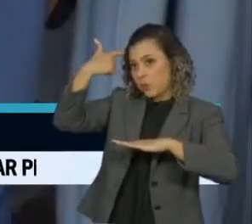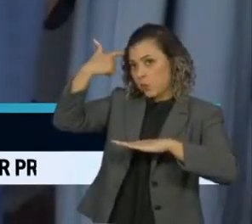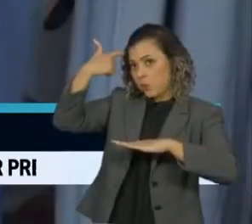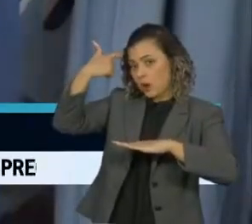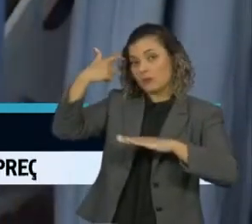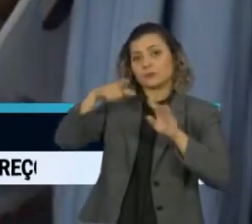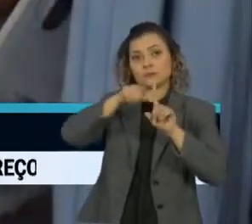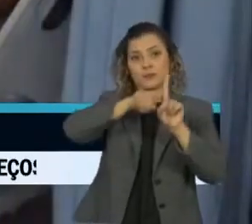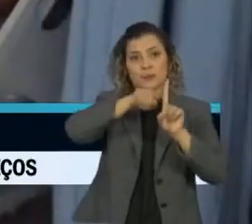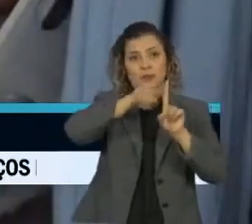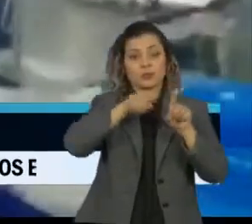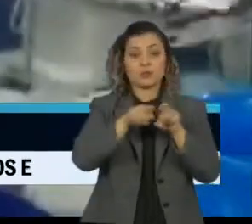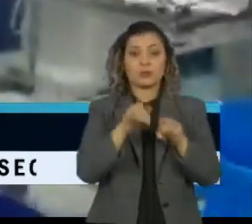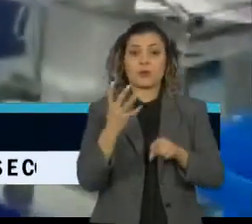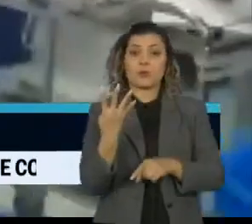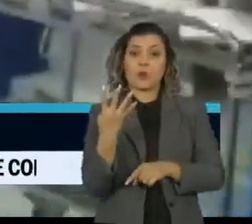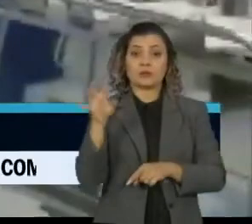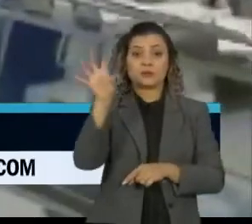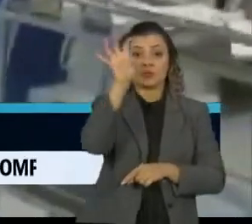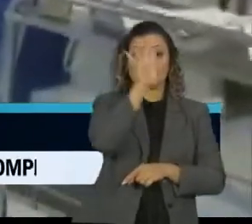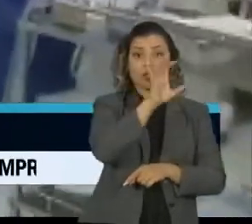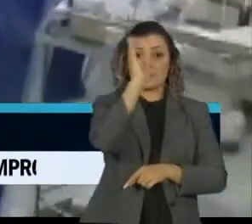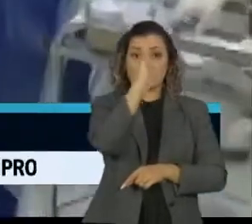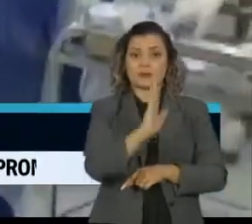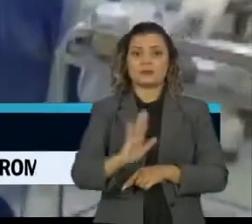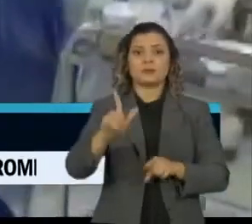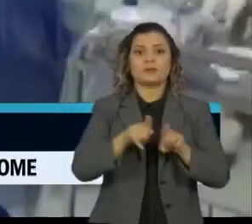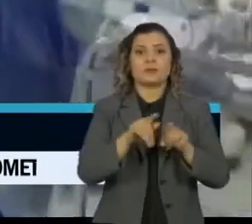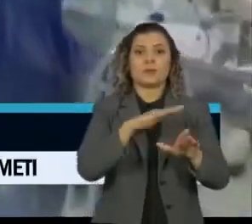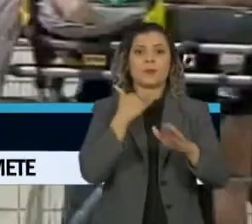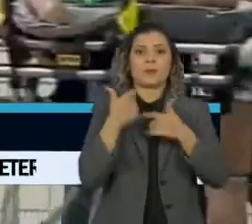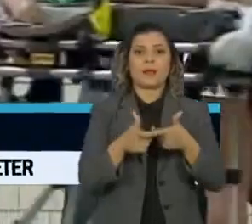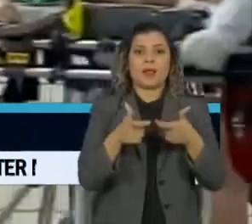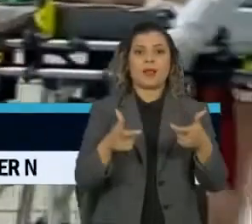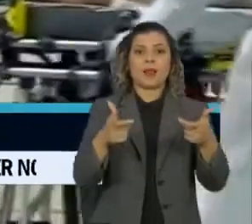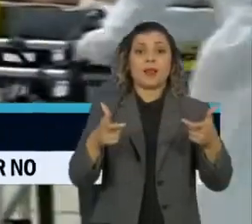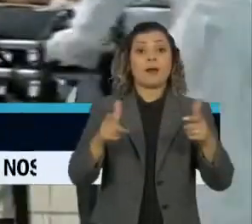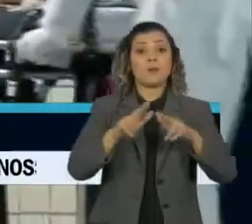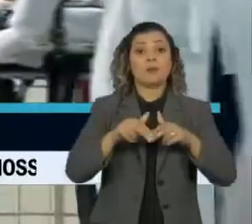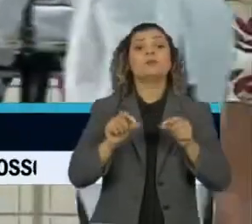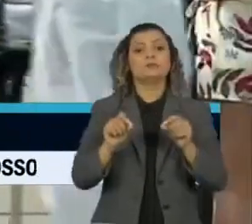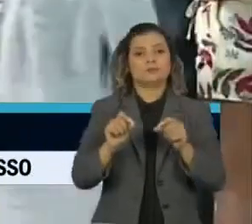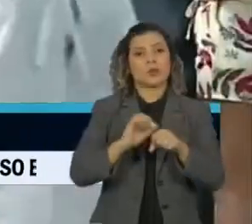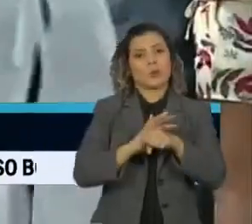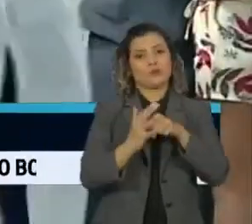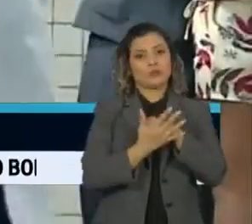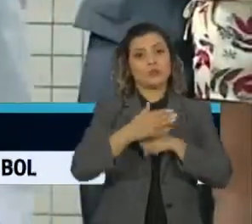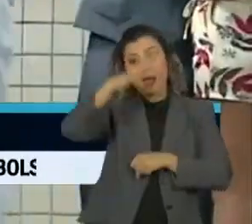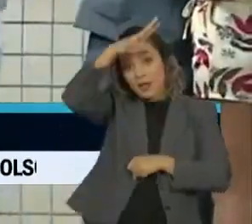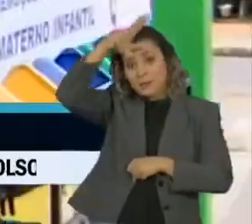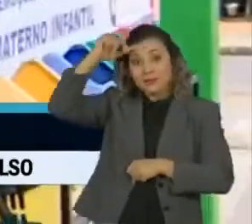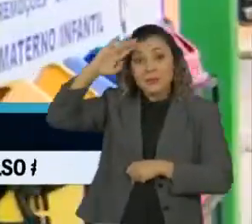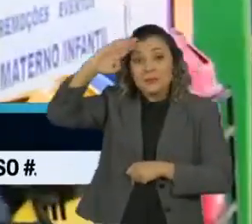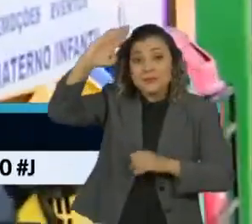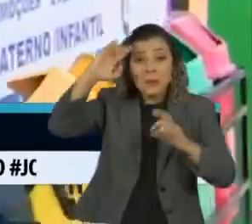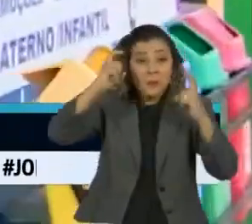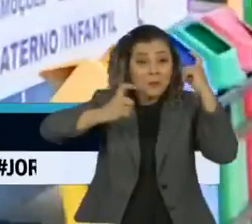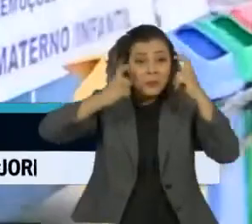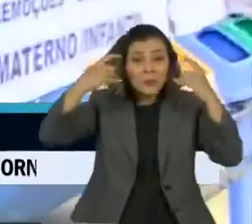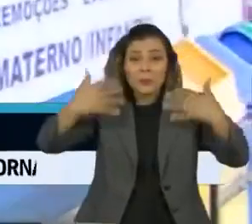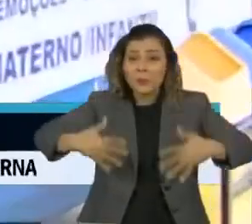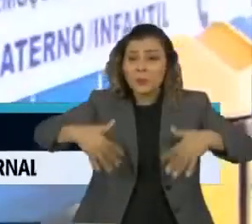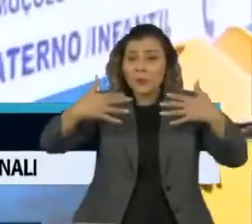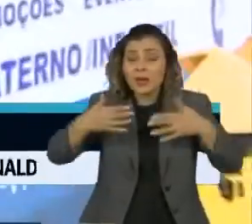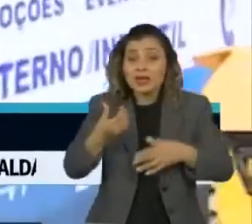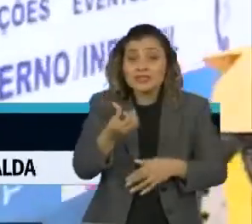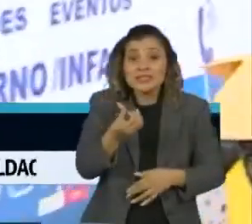4 estados brasileiros registram alta no número de mortes por Covid-19. O Amazonas tem a situação mais preocupante, com